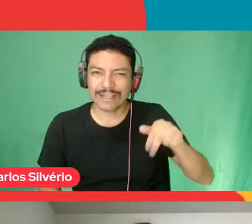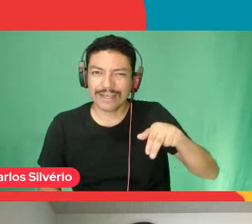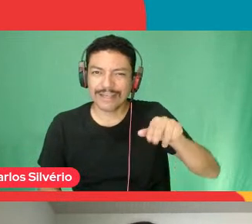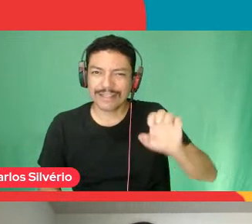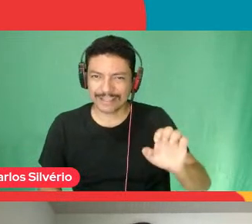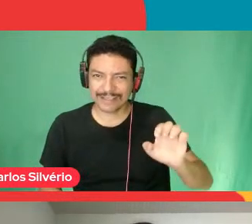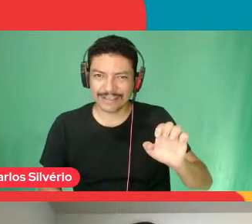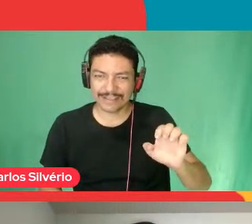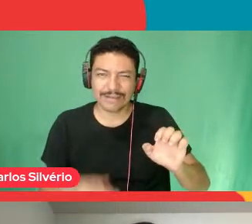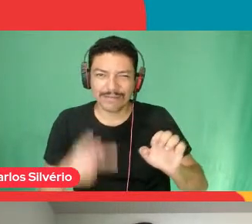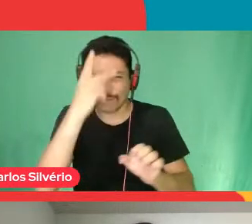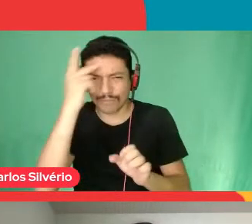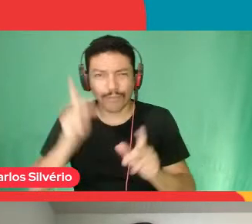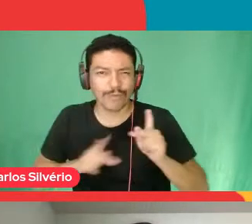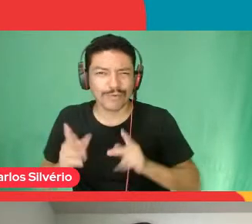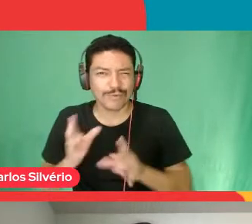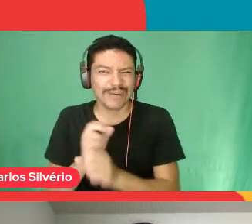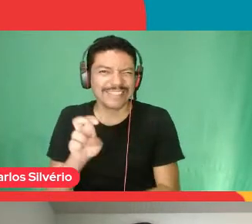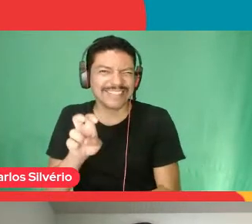5 anos.